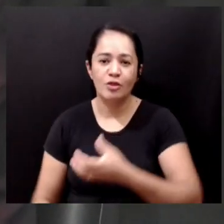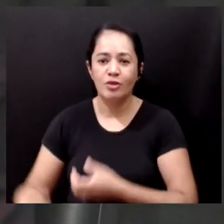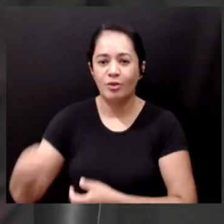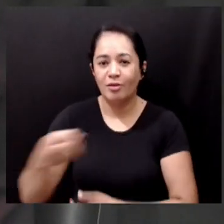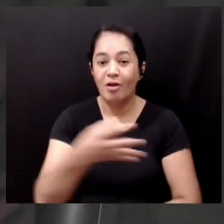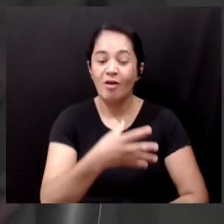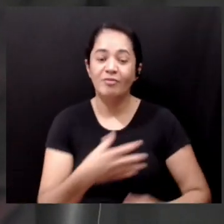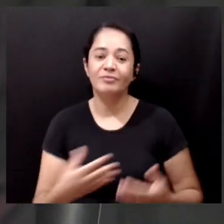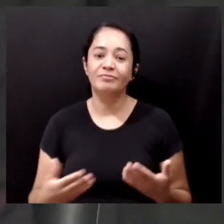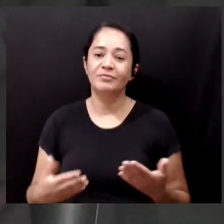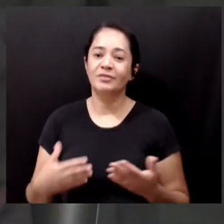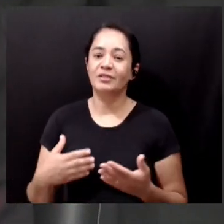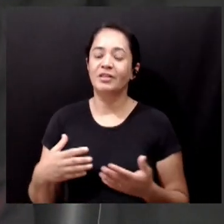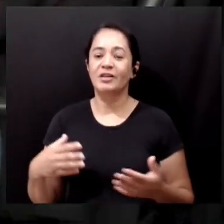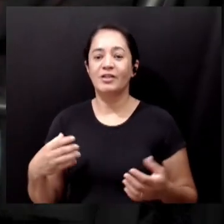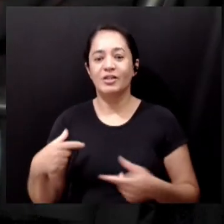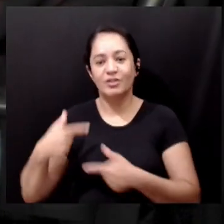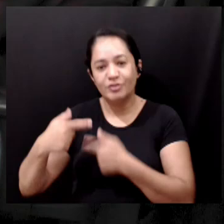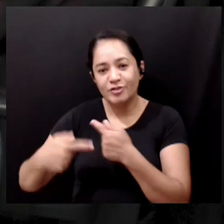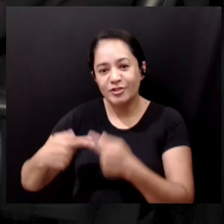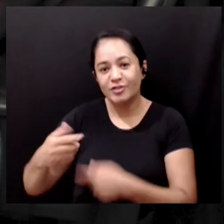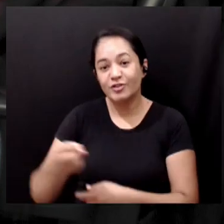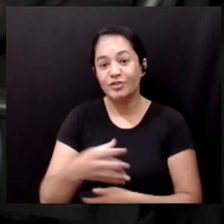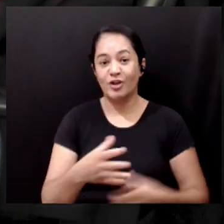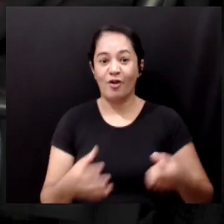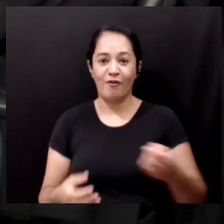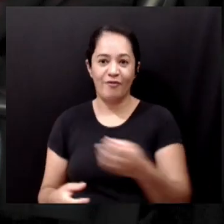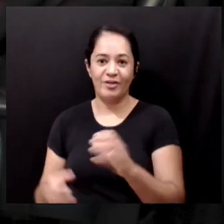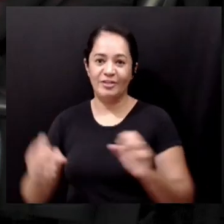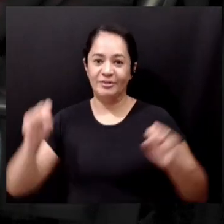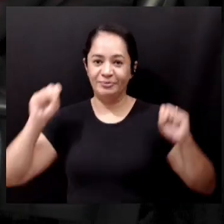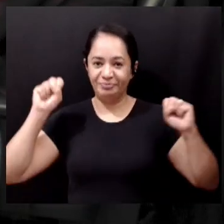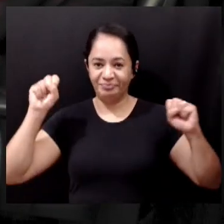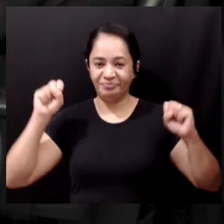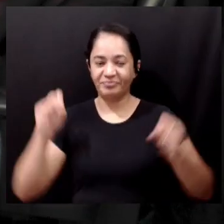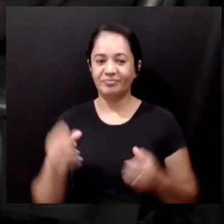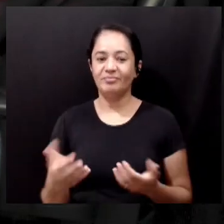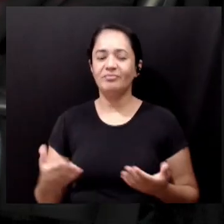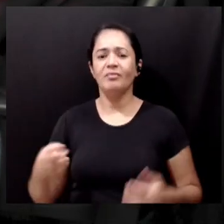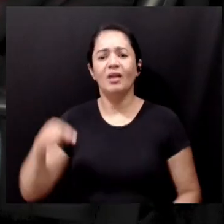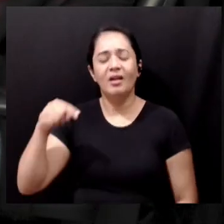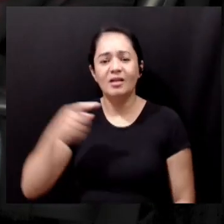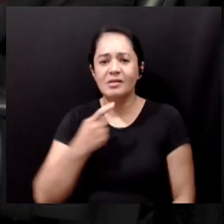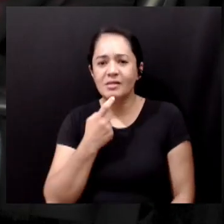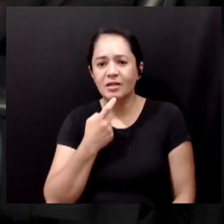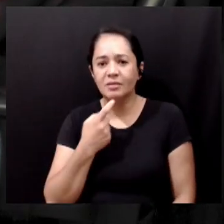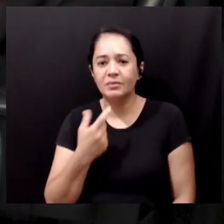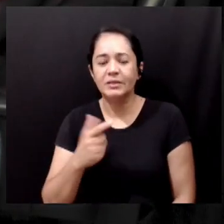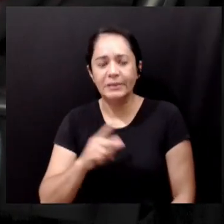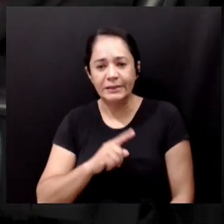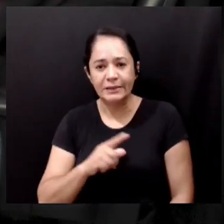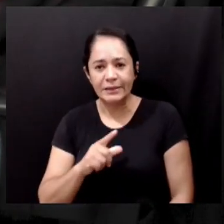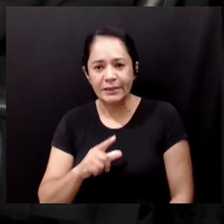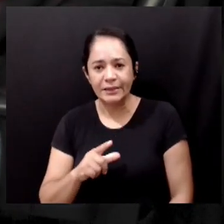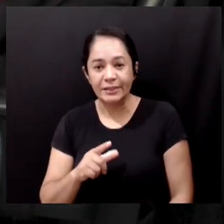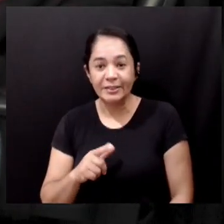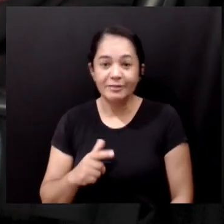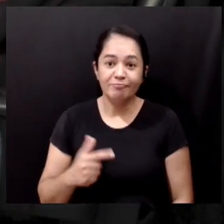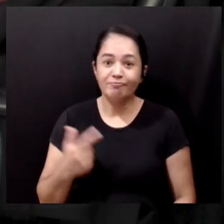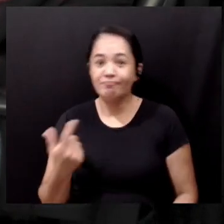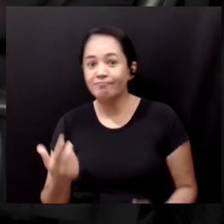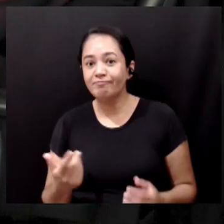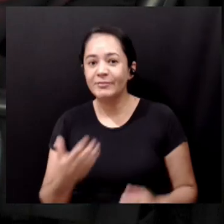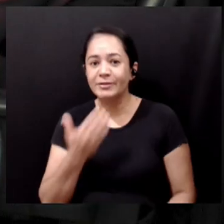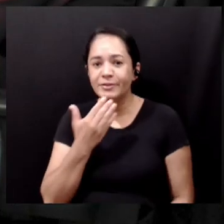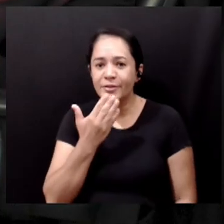nova geração de torcedores, né? É verdade. E aqui em Campinas, tem alguma simpatia por algum dos times da nossa cidade? Eu